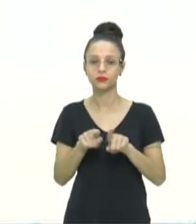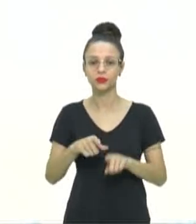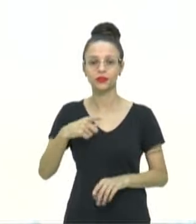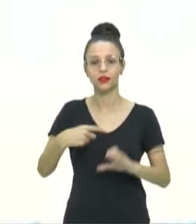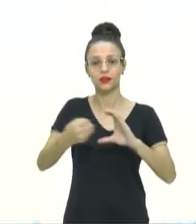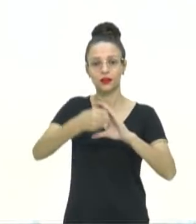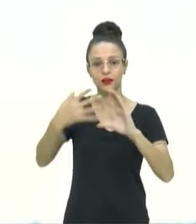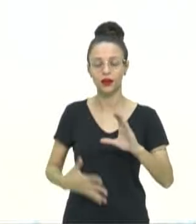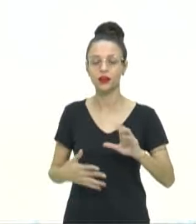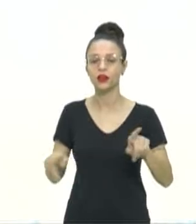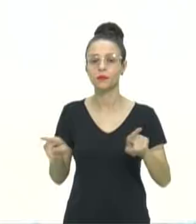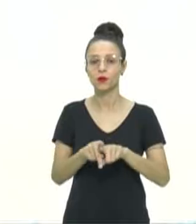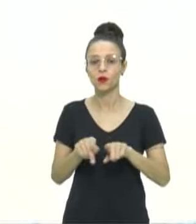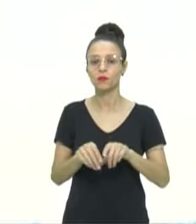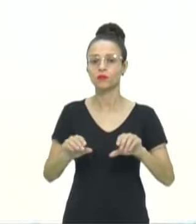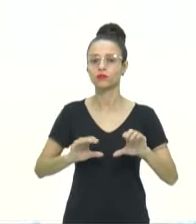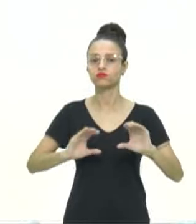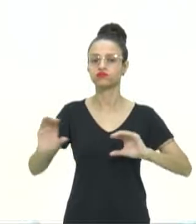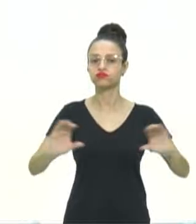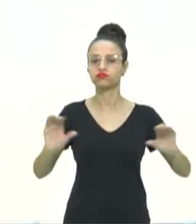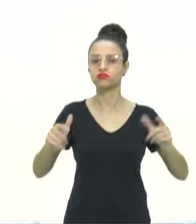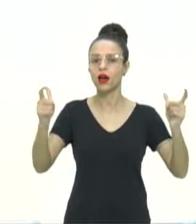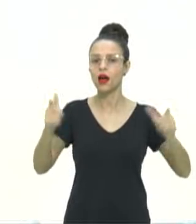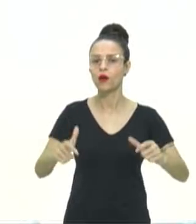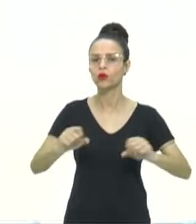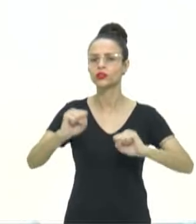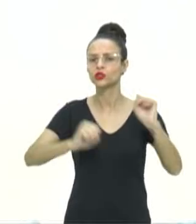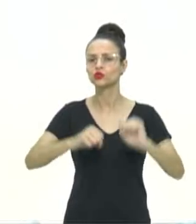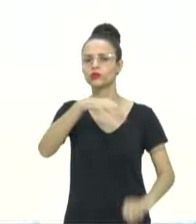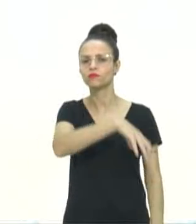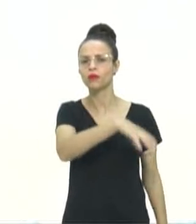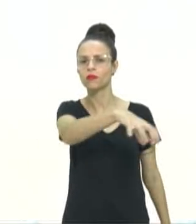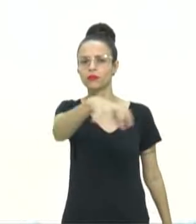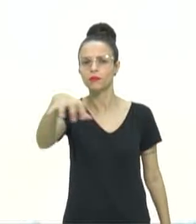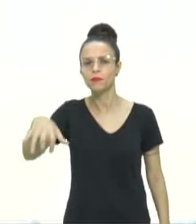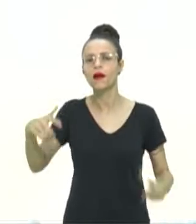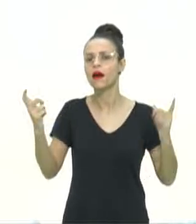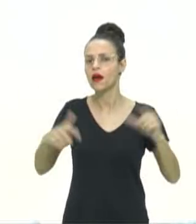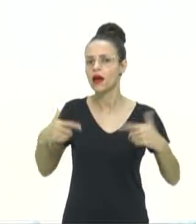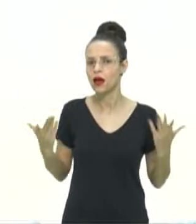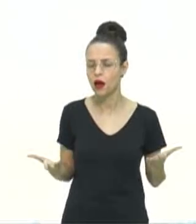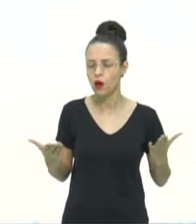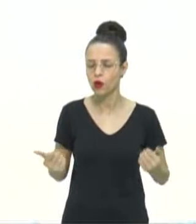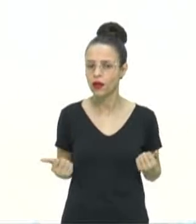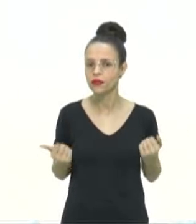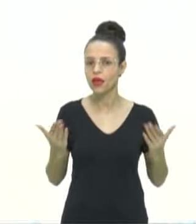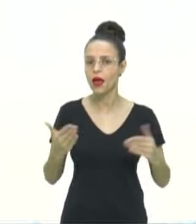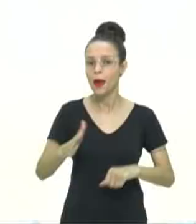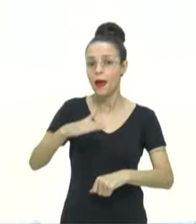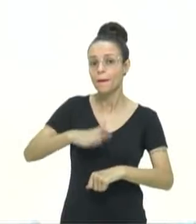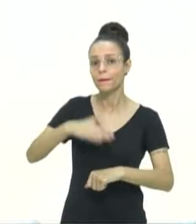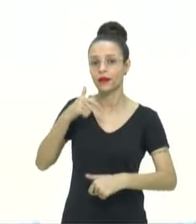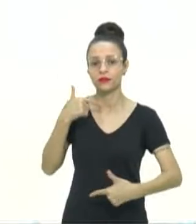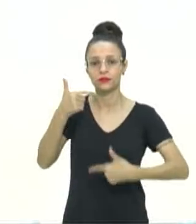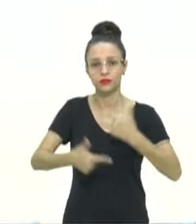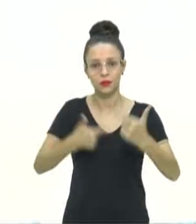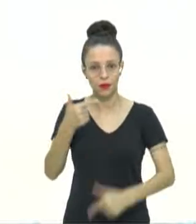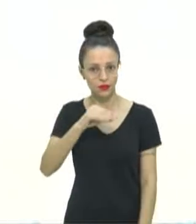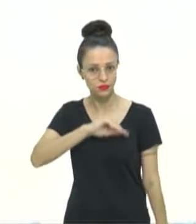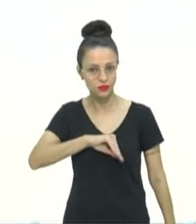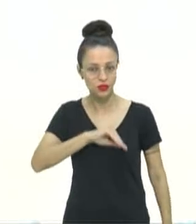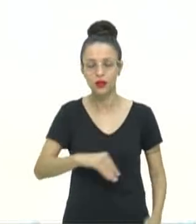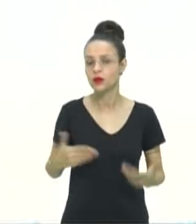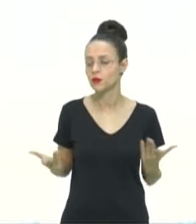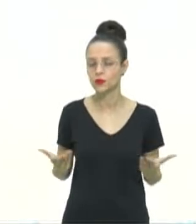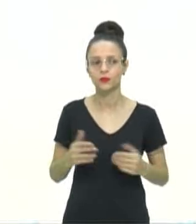ali na distribuição. Onde estão as indústrias? E aí, onde elas vão gerar mais emprego, mais trabalho e renda?